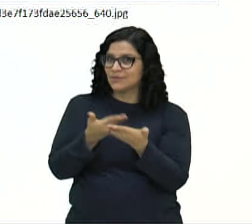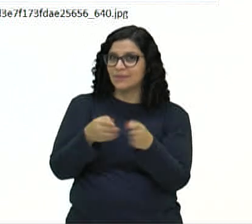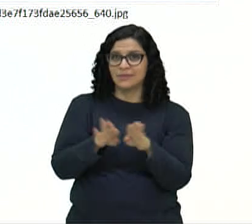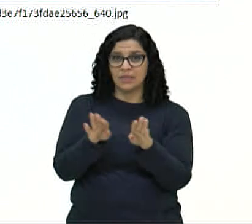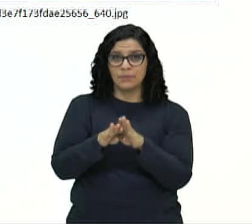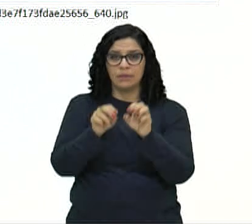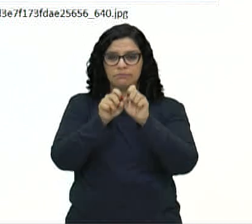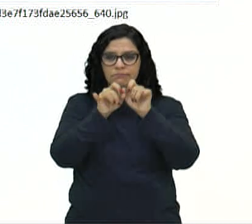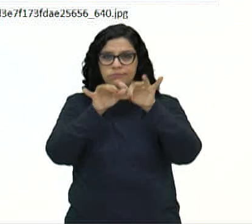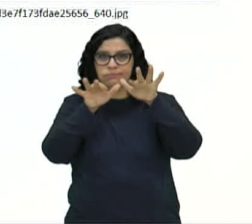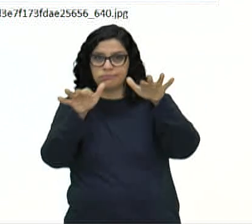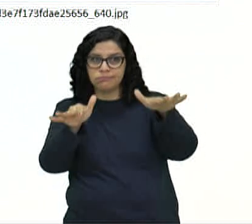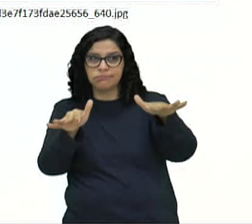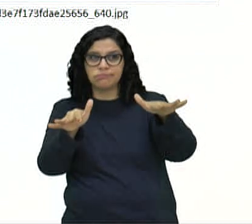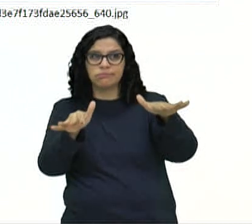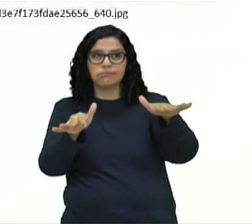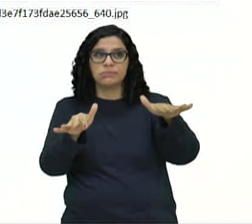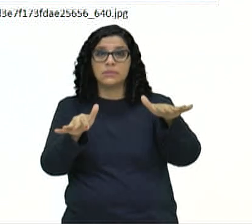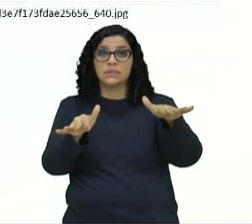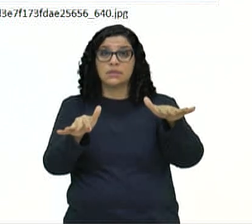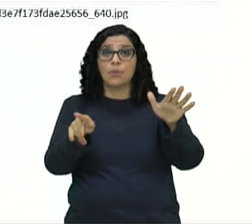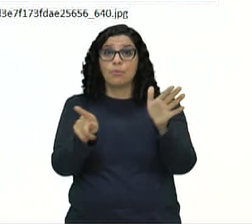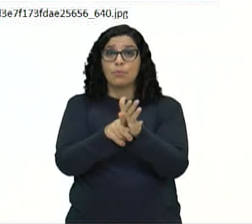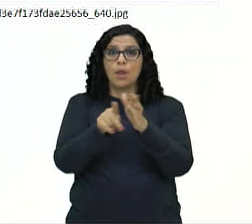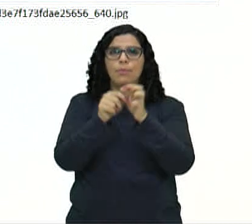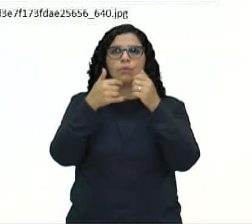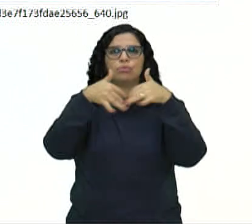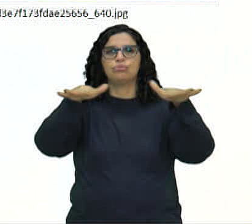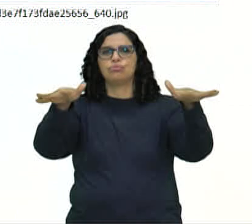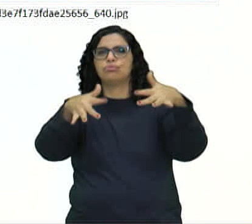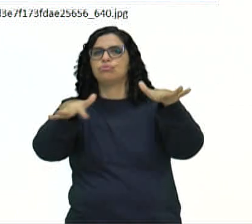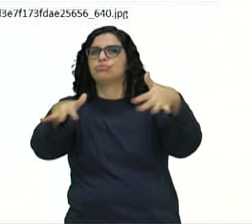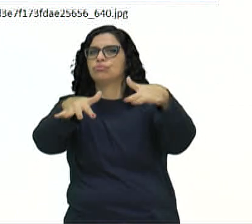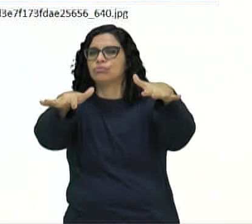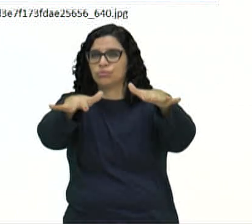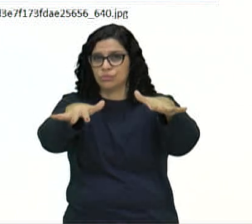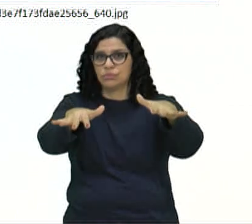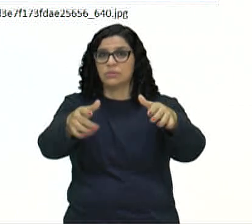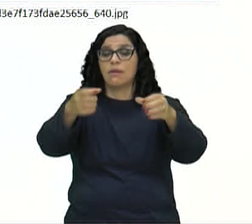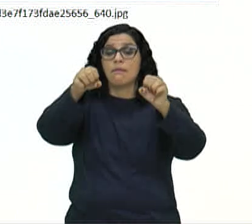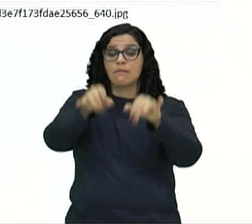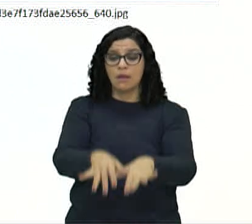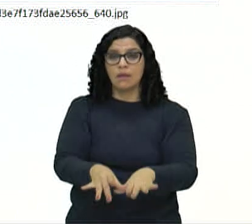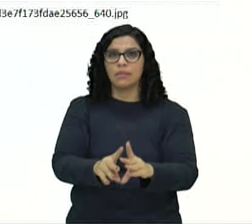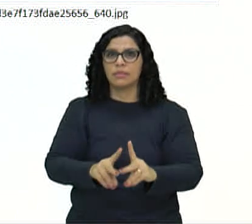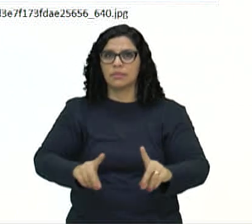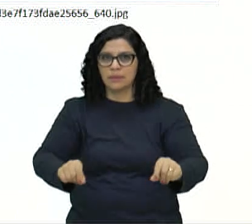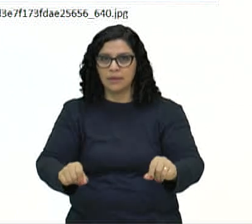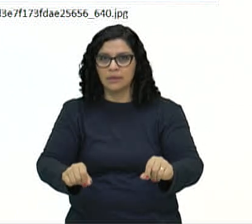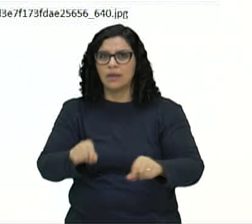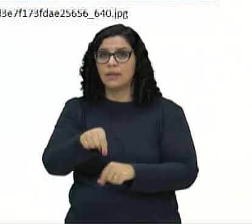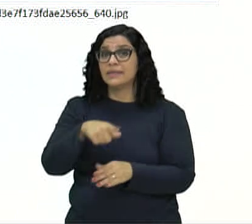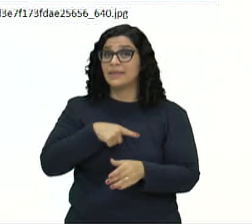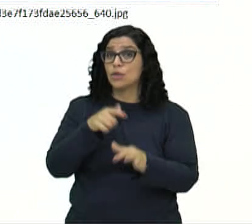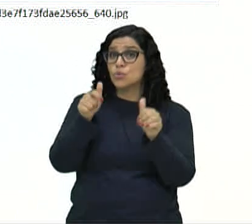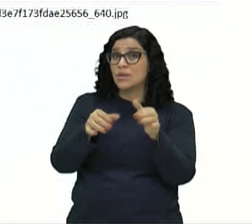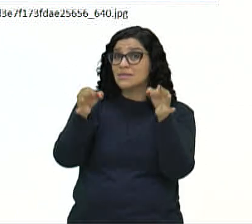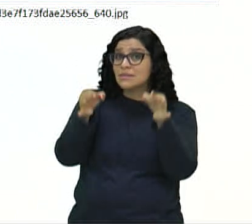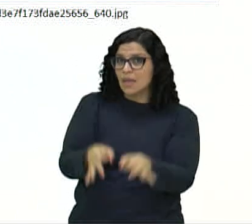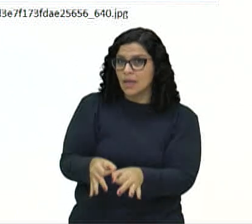produz esporos, quando os esporos ficaram maduros, pelo vento, os esporos são carregados, cai no solo. Caiu num ambiente